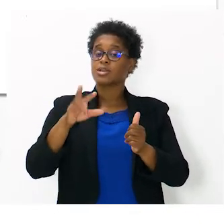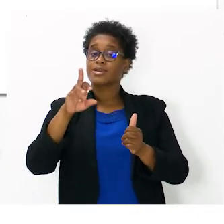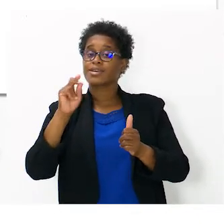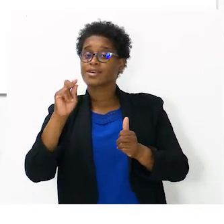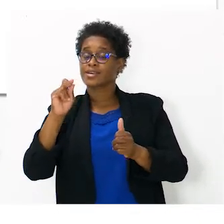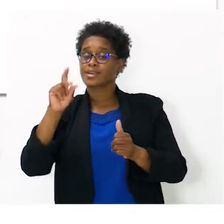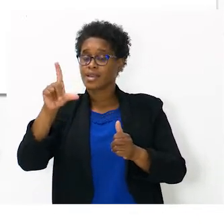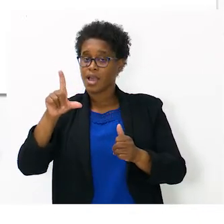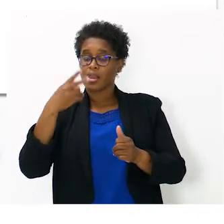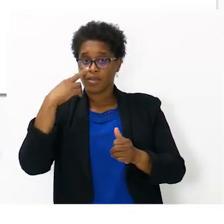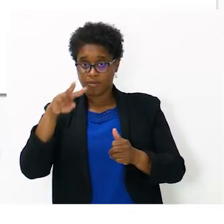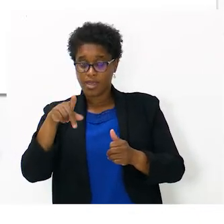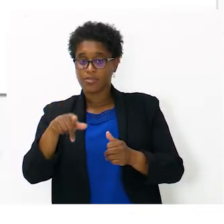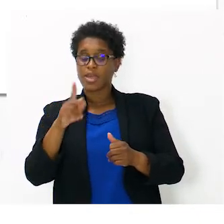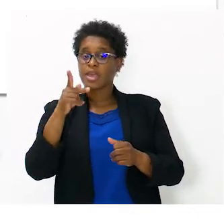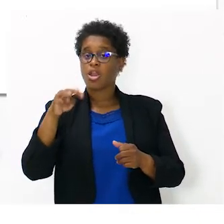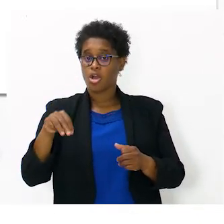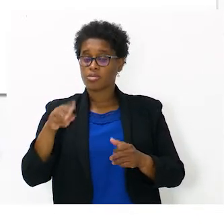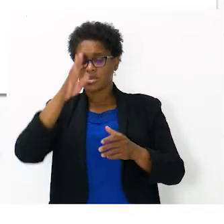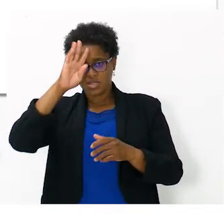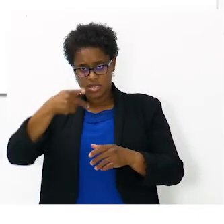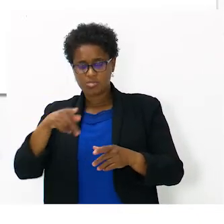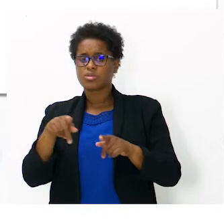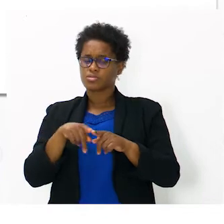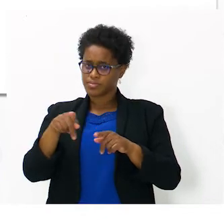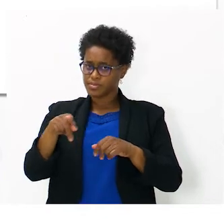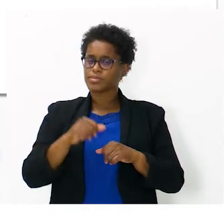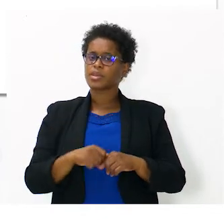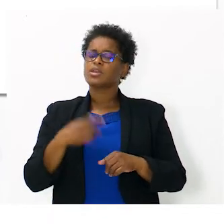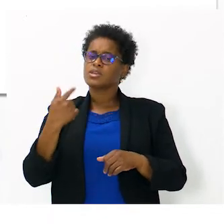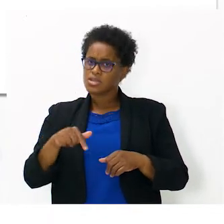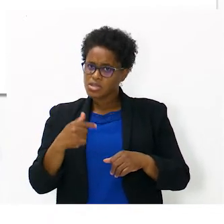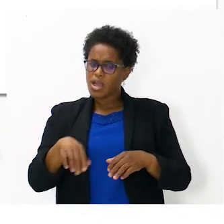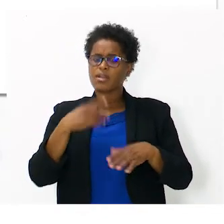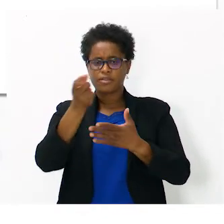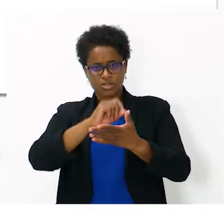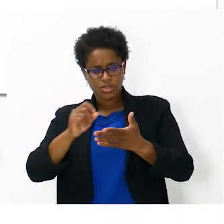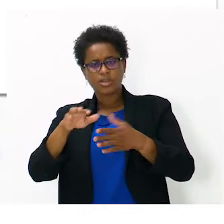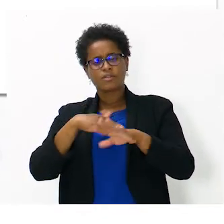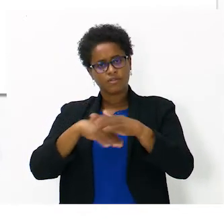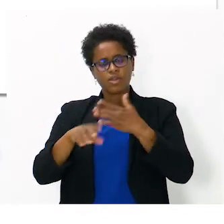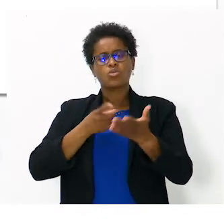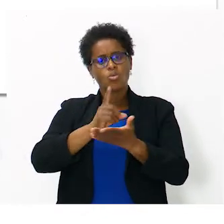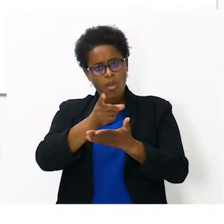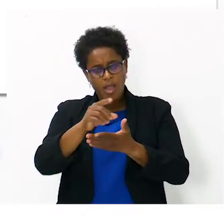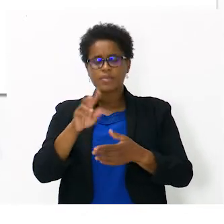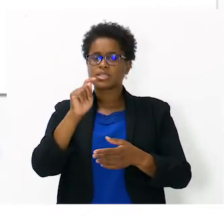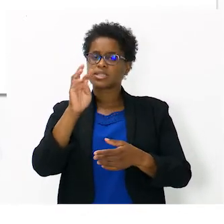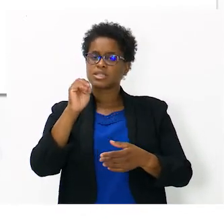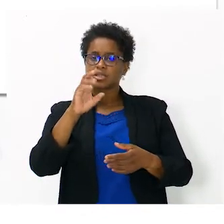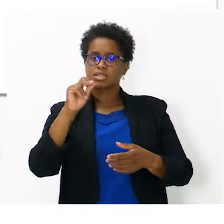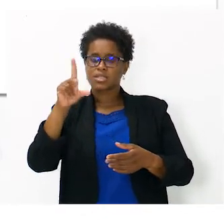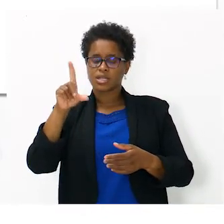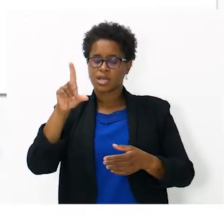que vem em quilômetros. Sabendo que as mesmas se encontram representadas no mapa de